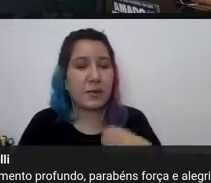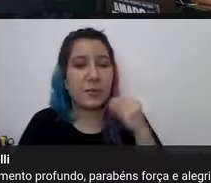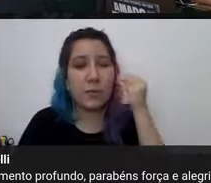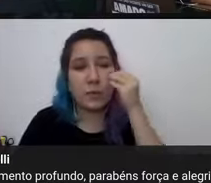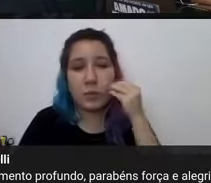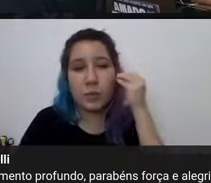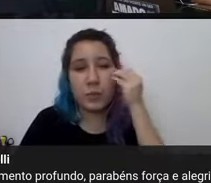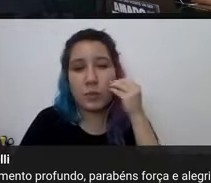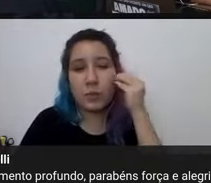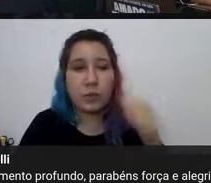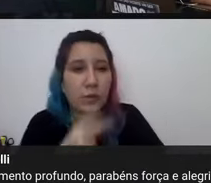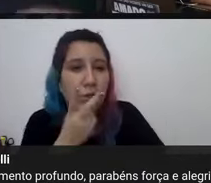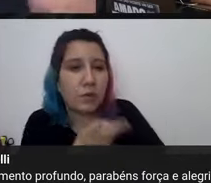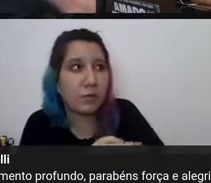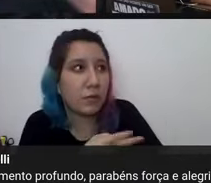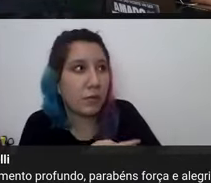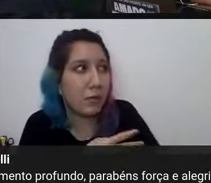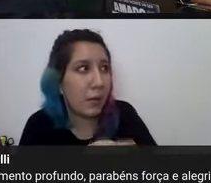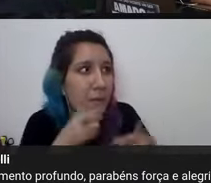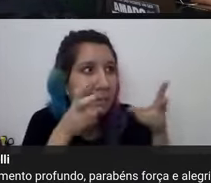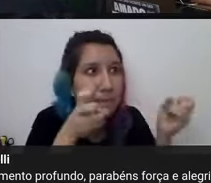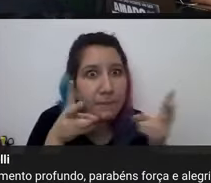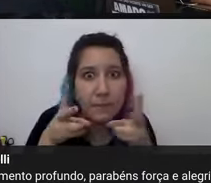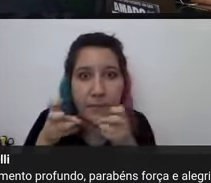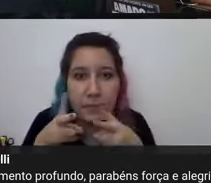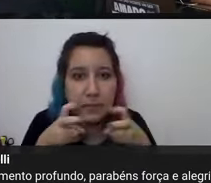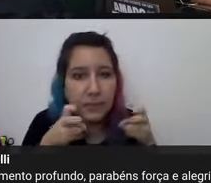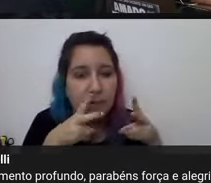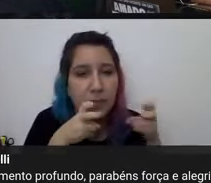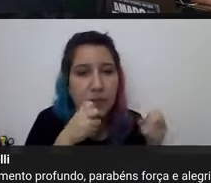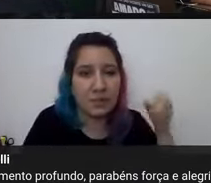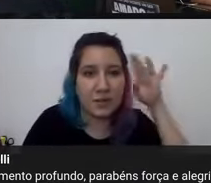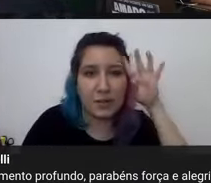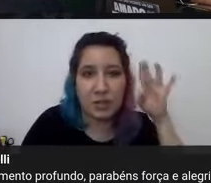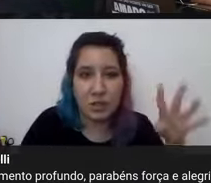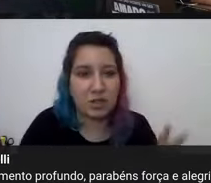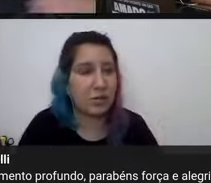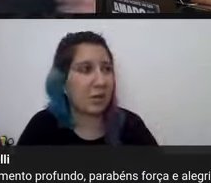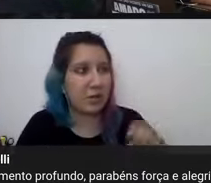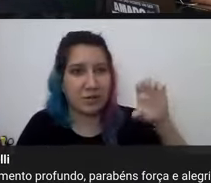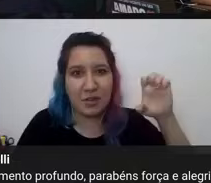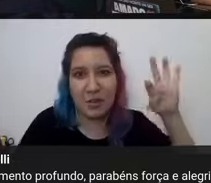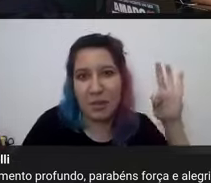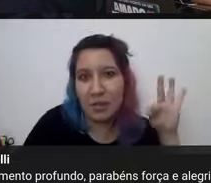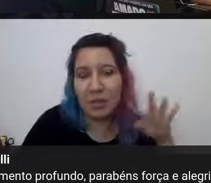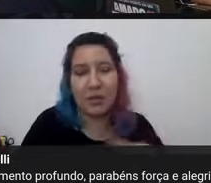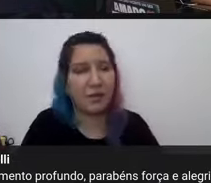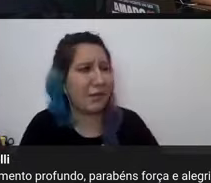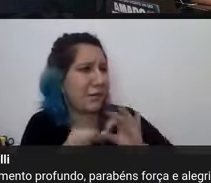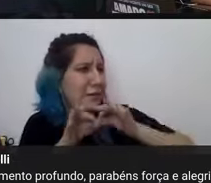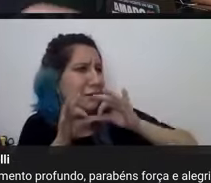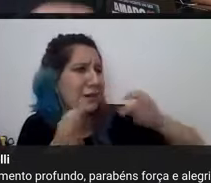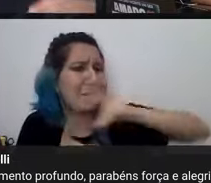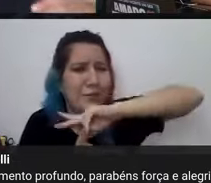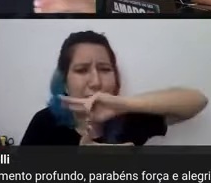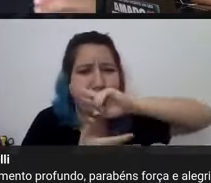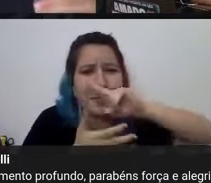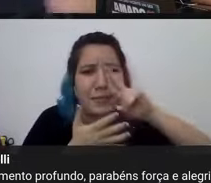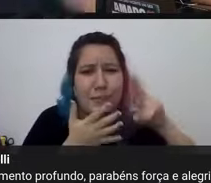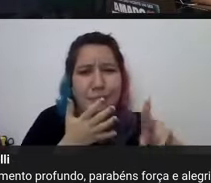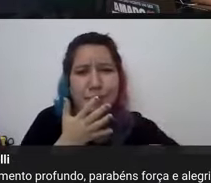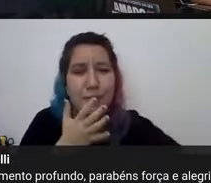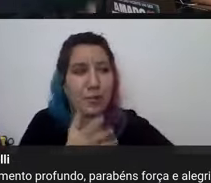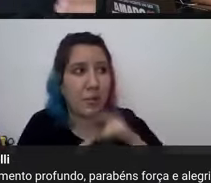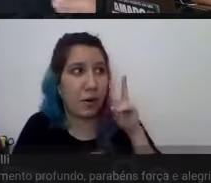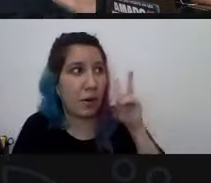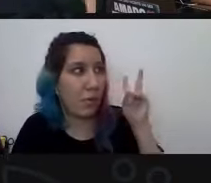viajam para Varginha para escutar a história do ET, a pessoa vai para Joanópolis para escutar a história do lobisomem, a pessoa vai para São Luís do Paraitinga para ver o